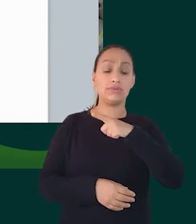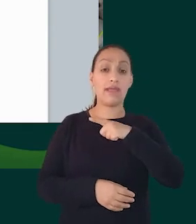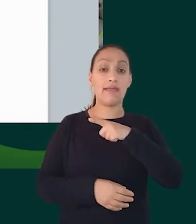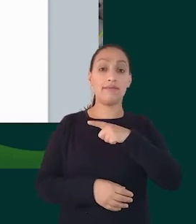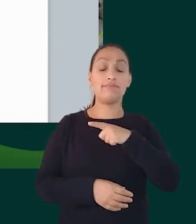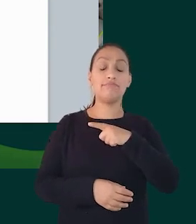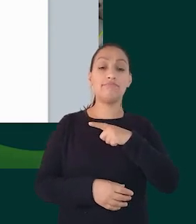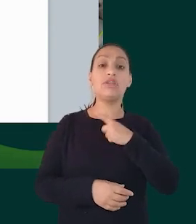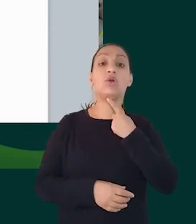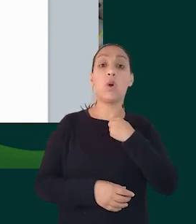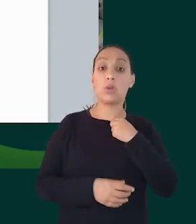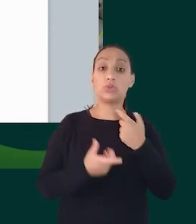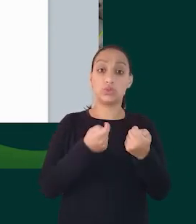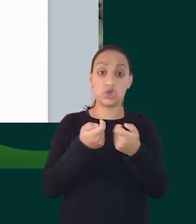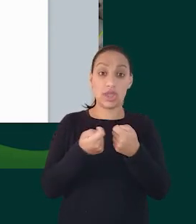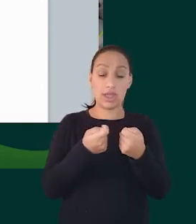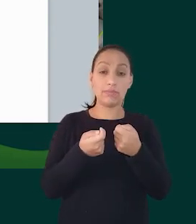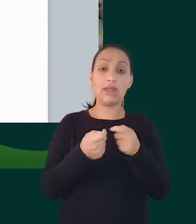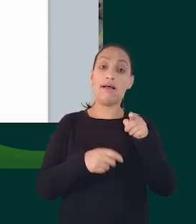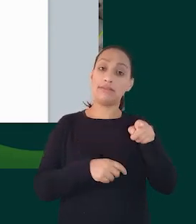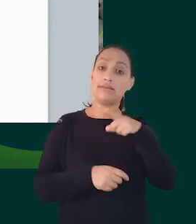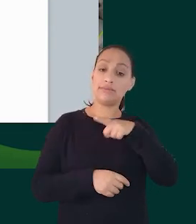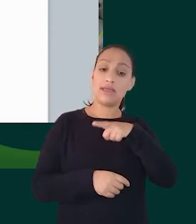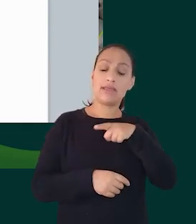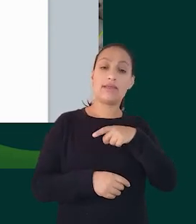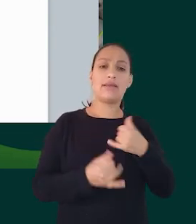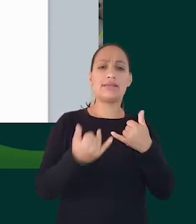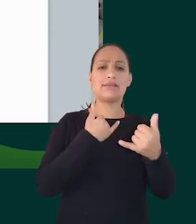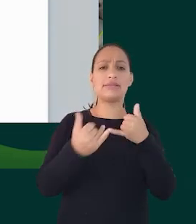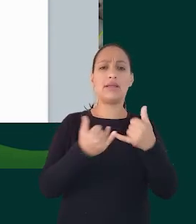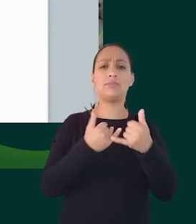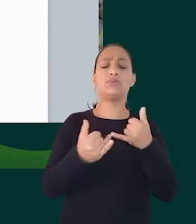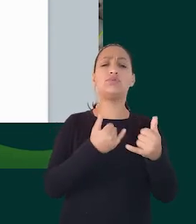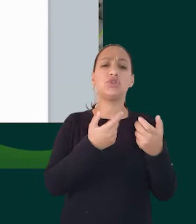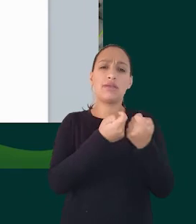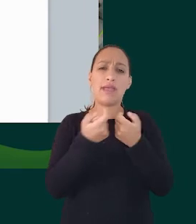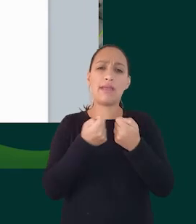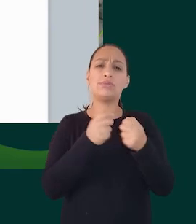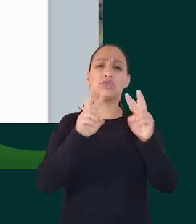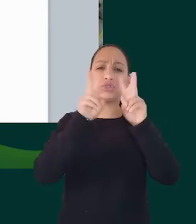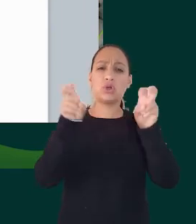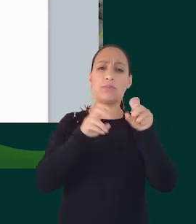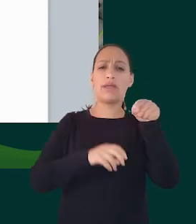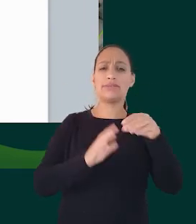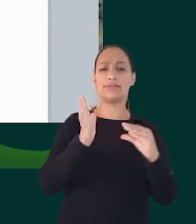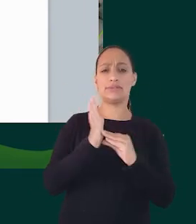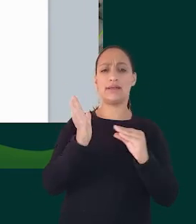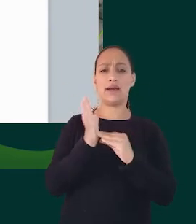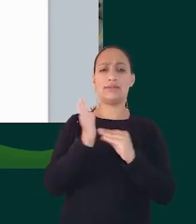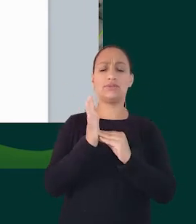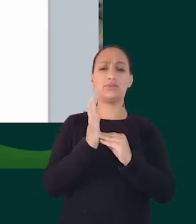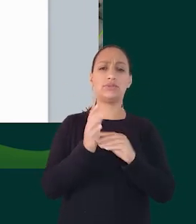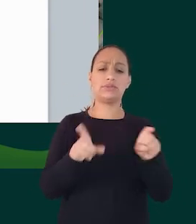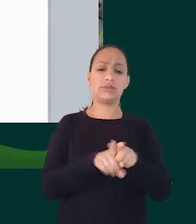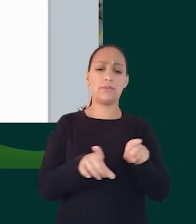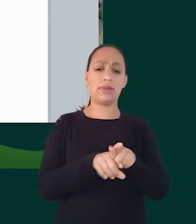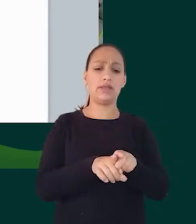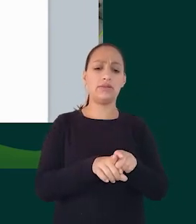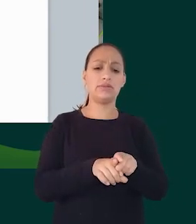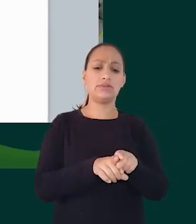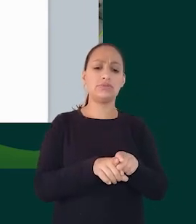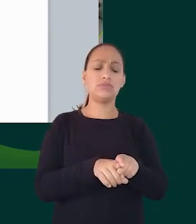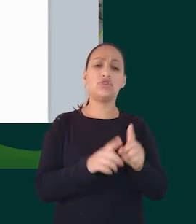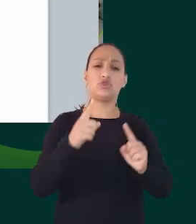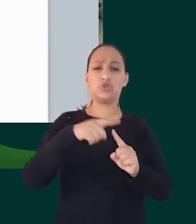pode utilizar e tem exemplos de uso de machine learning sobre esses dados de game, sobre os dados do FIFA, por exemplo,